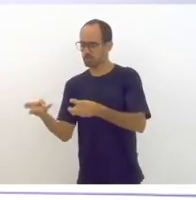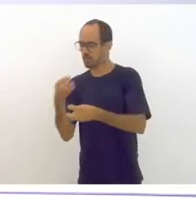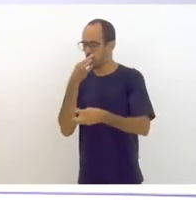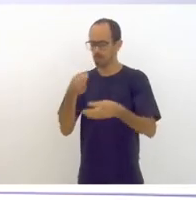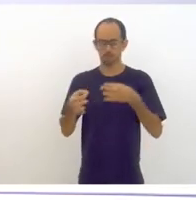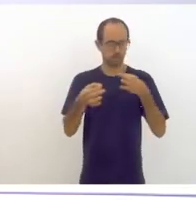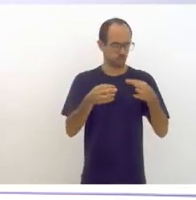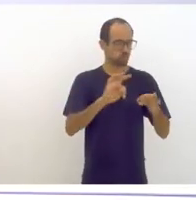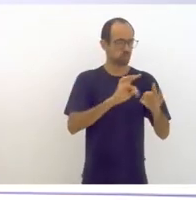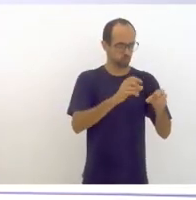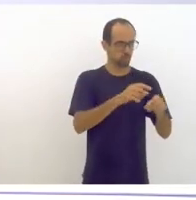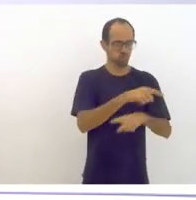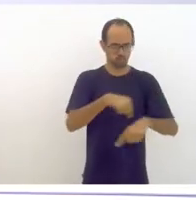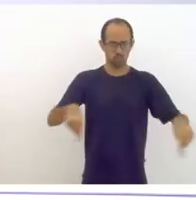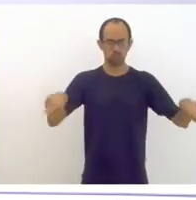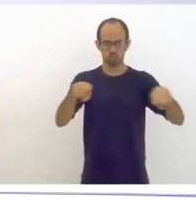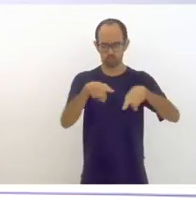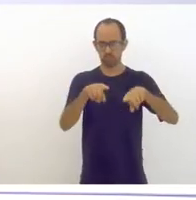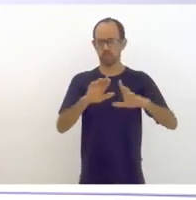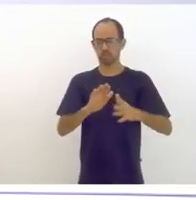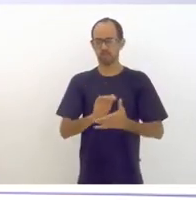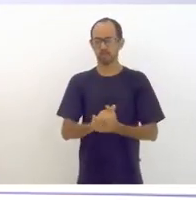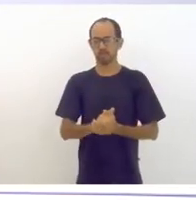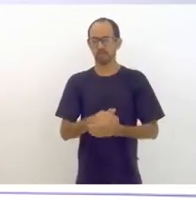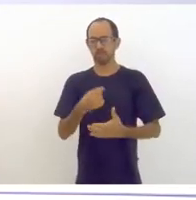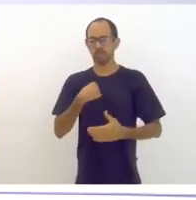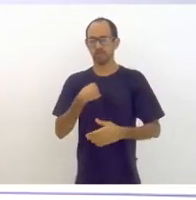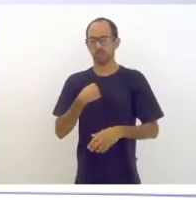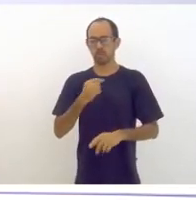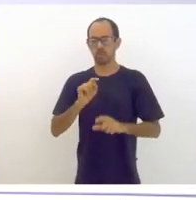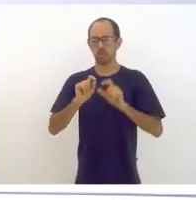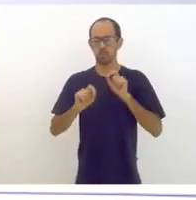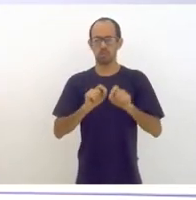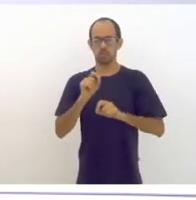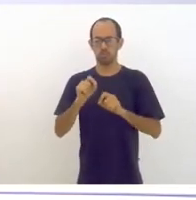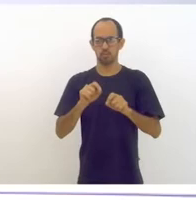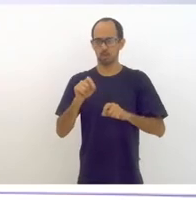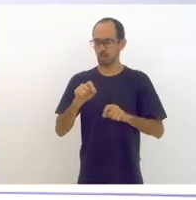Obviamente, André, eu já vou me posicionar aqui, né? Eu tenho, assim,